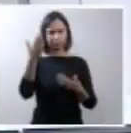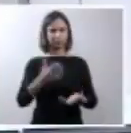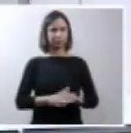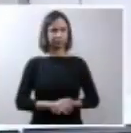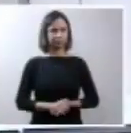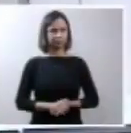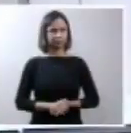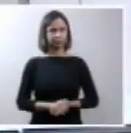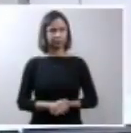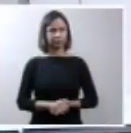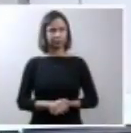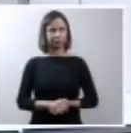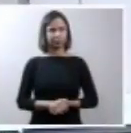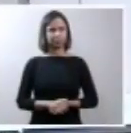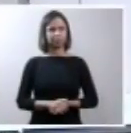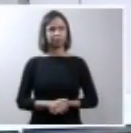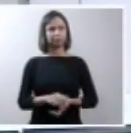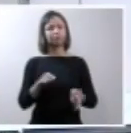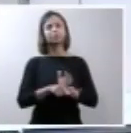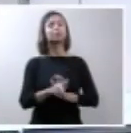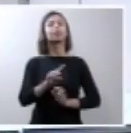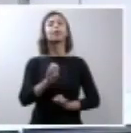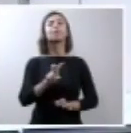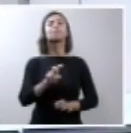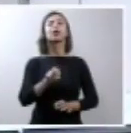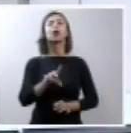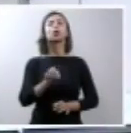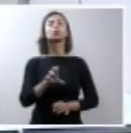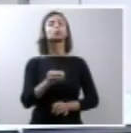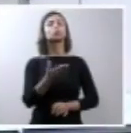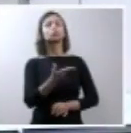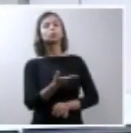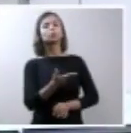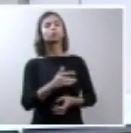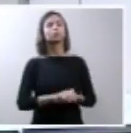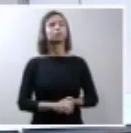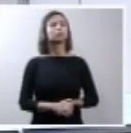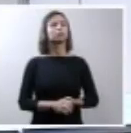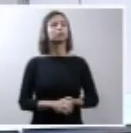OB Dr Evandro Dr